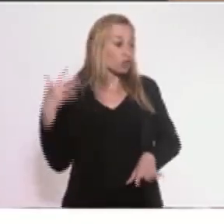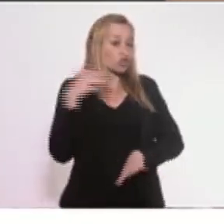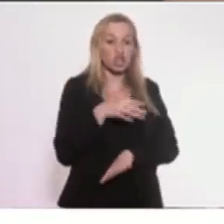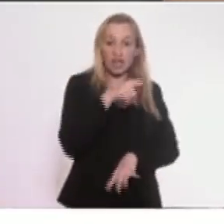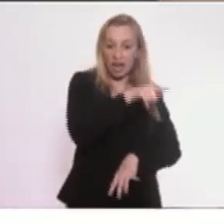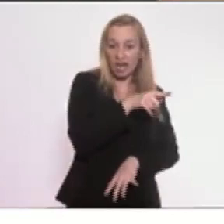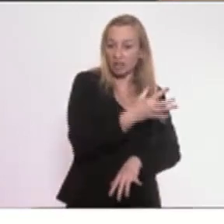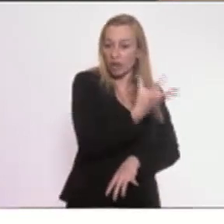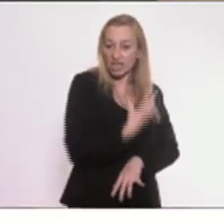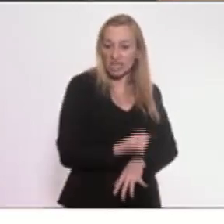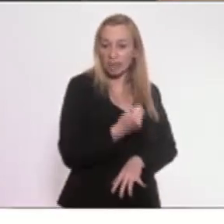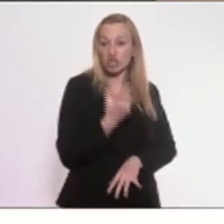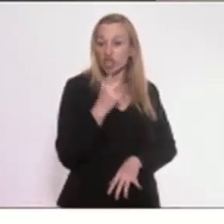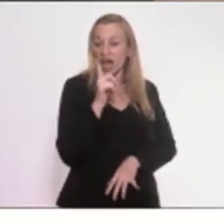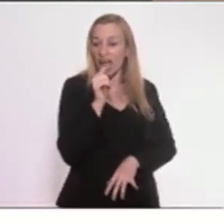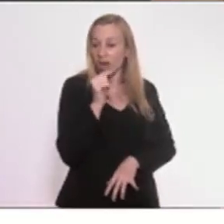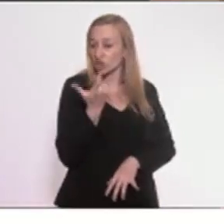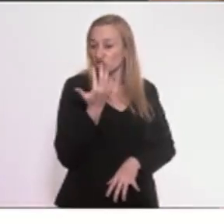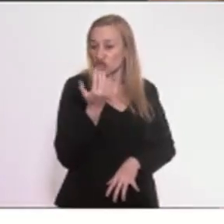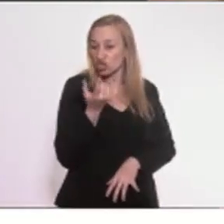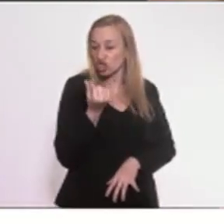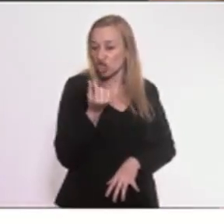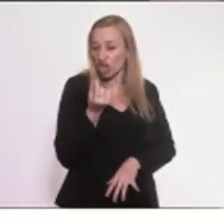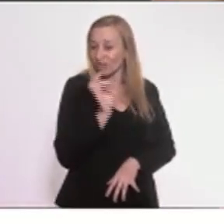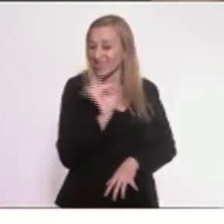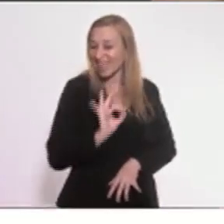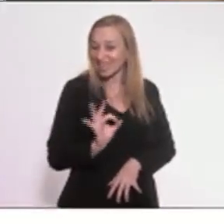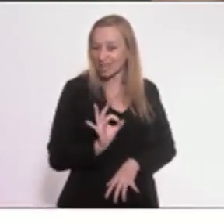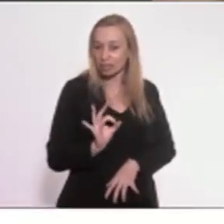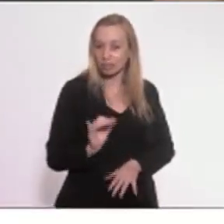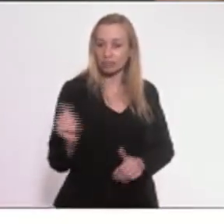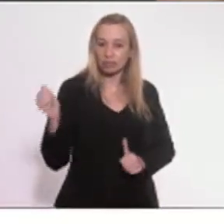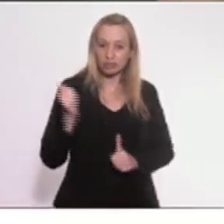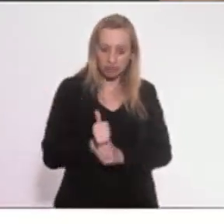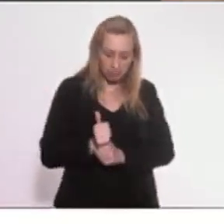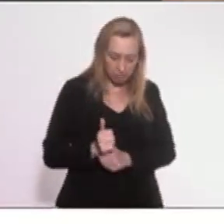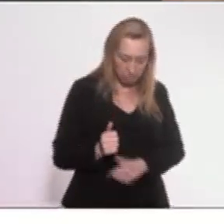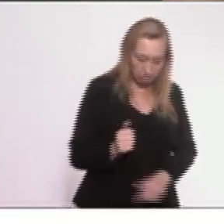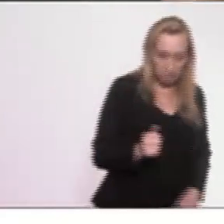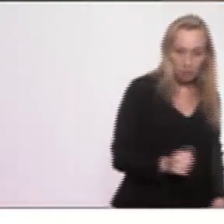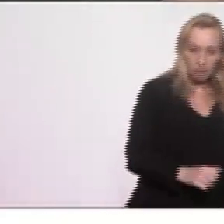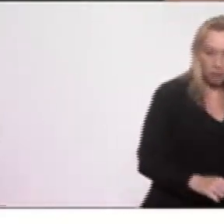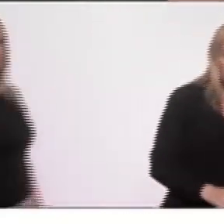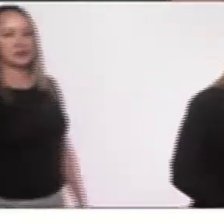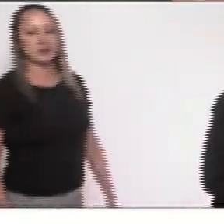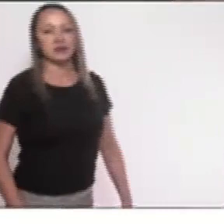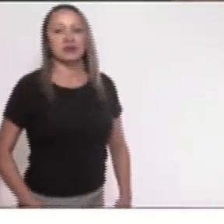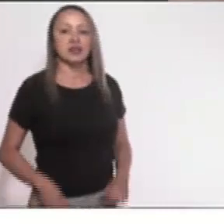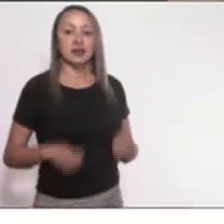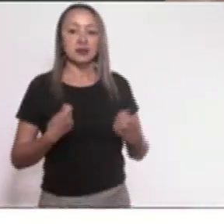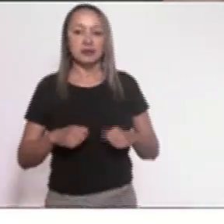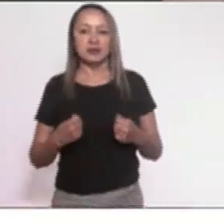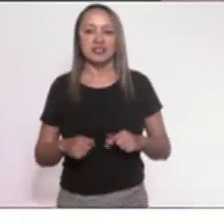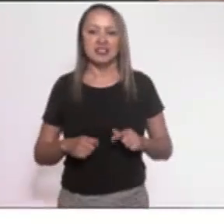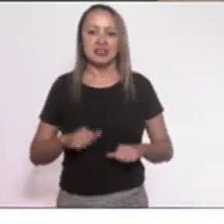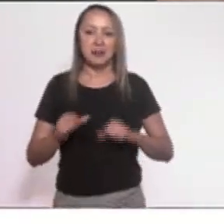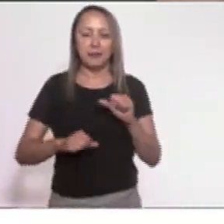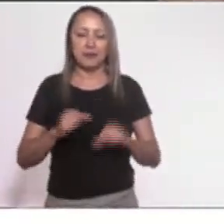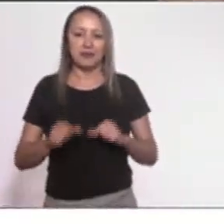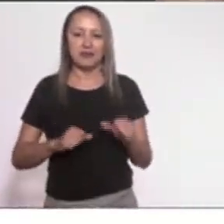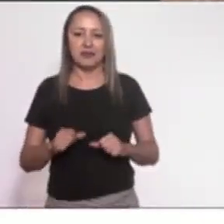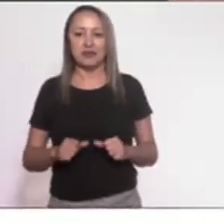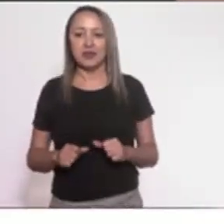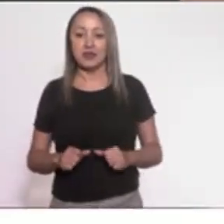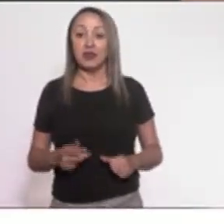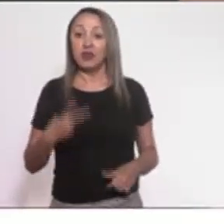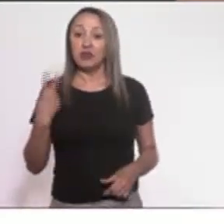recebe dinheiro para água, para combustível, nada a serviço do Estado. Então isso aqui visa minimizar o pagamento de um RAIS, um